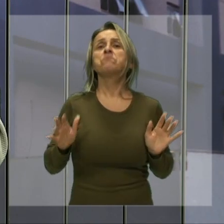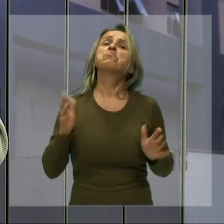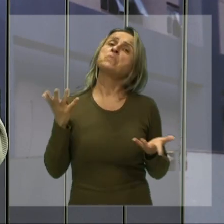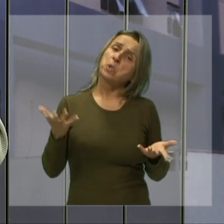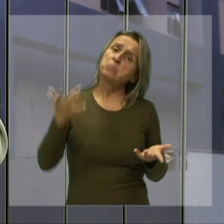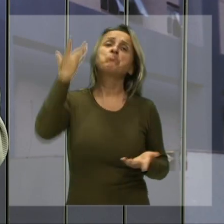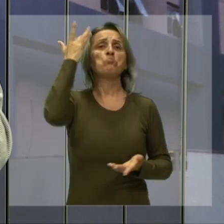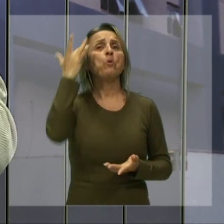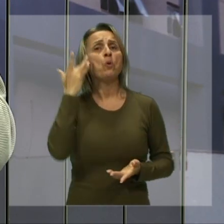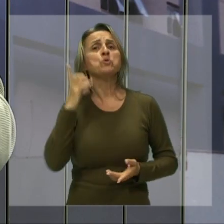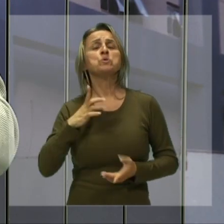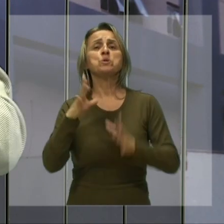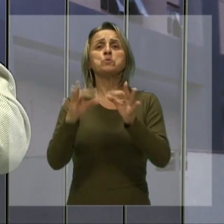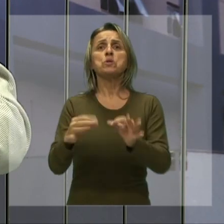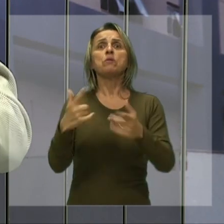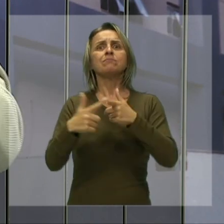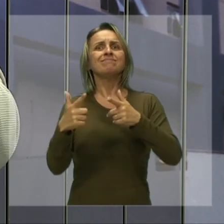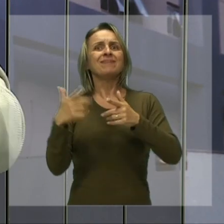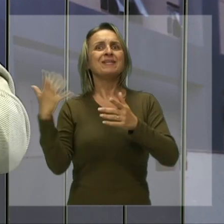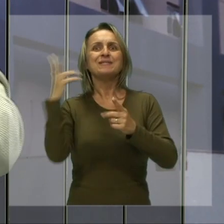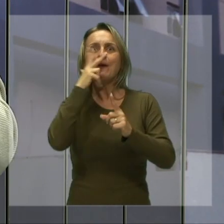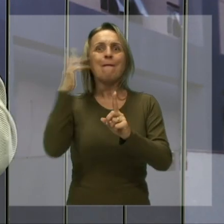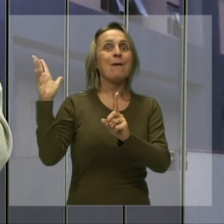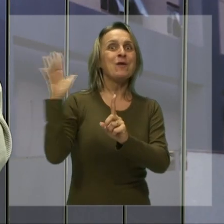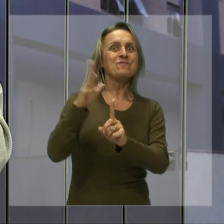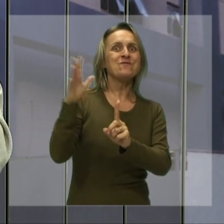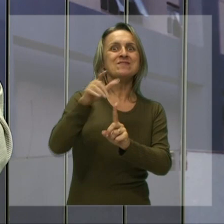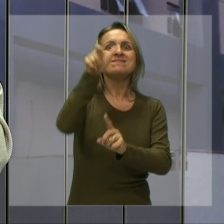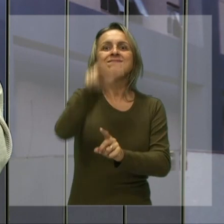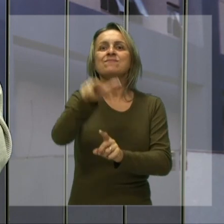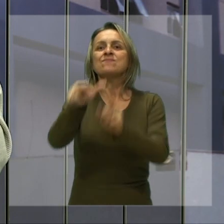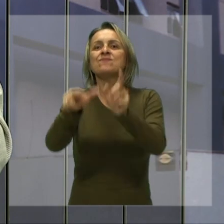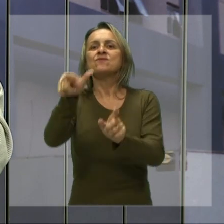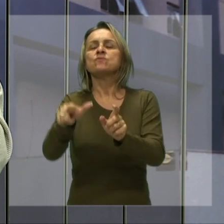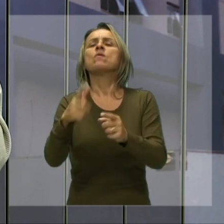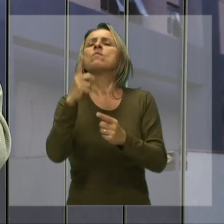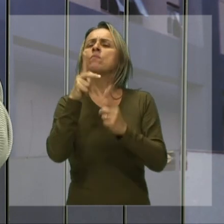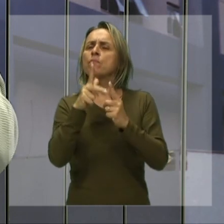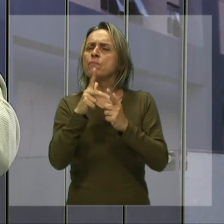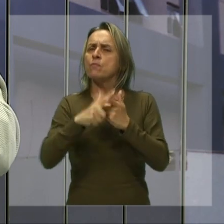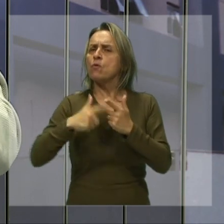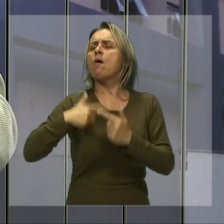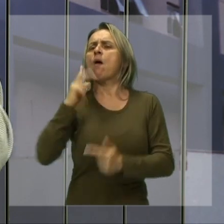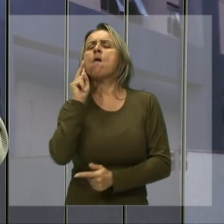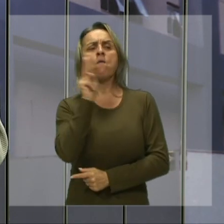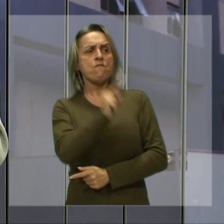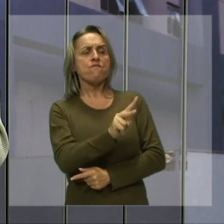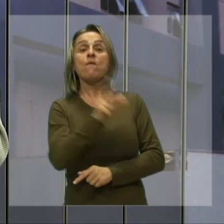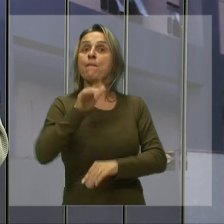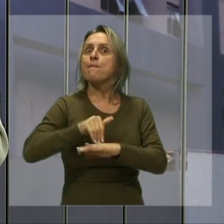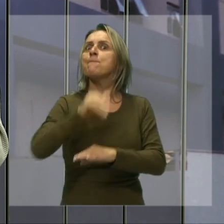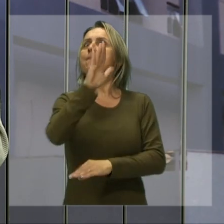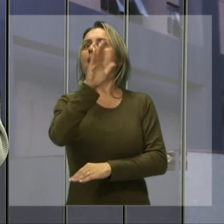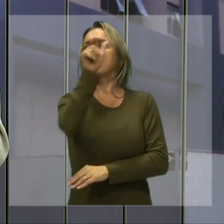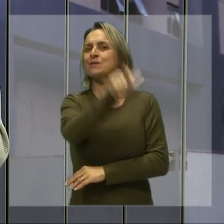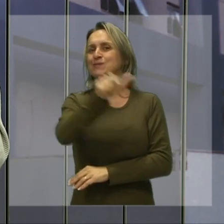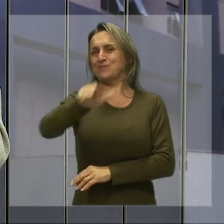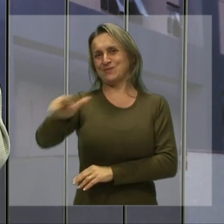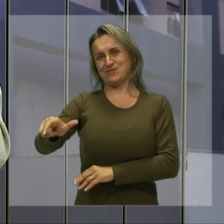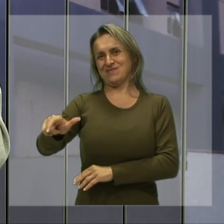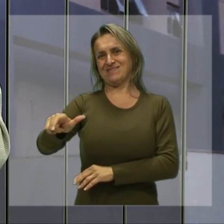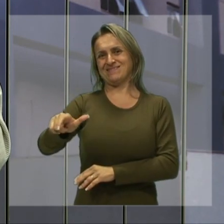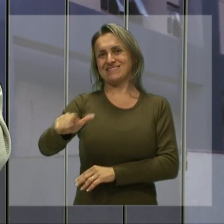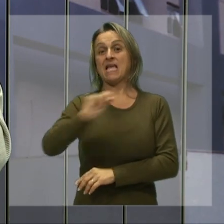algumas pessoas, porque eu tenho visto também outras pessoas se posicionarem desse jeito. E eu acho que desta forma a gente atende muito mais a